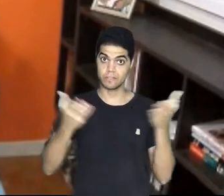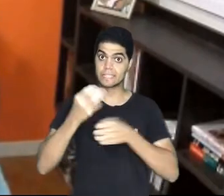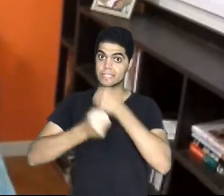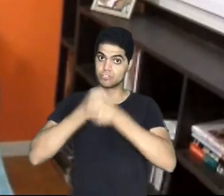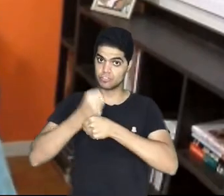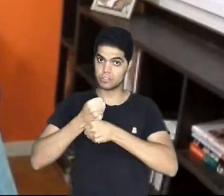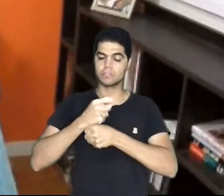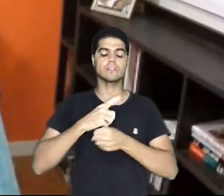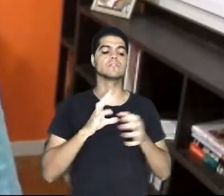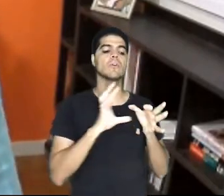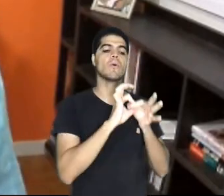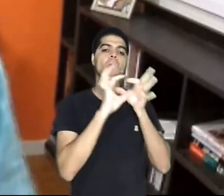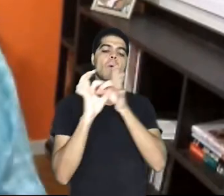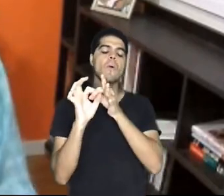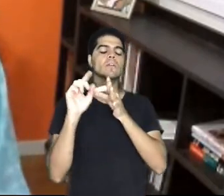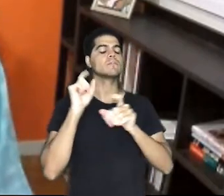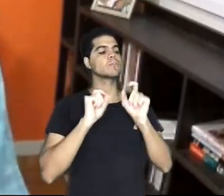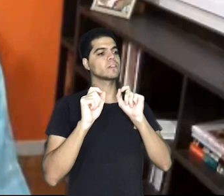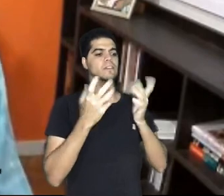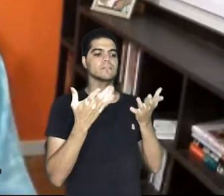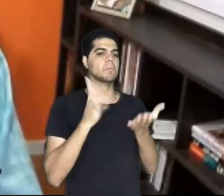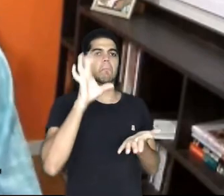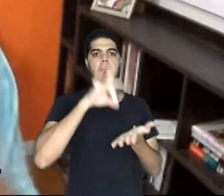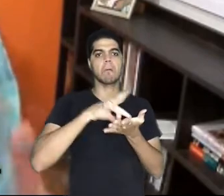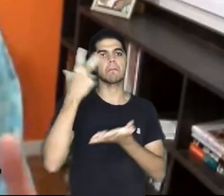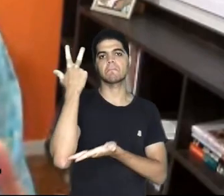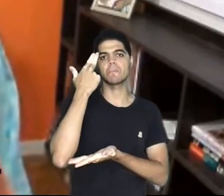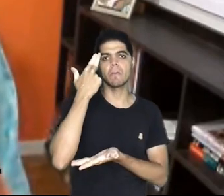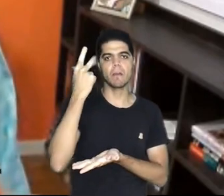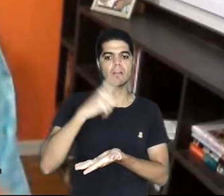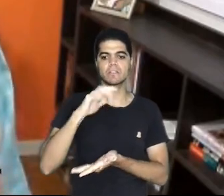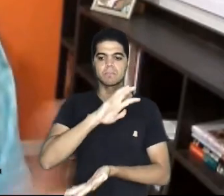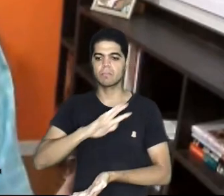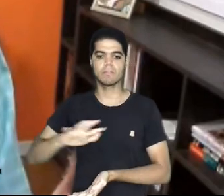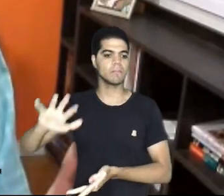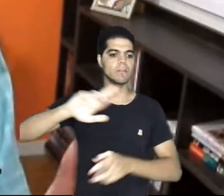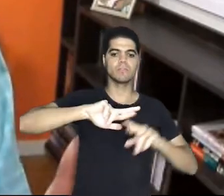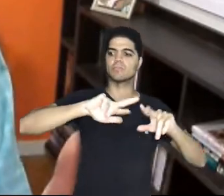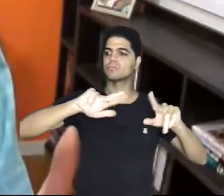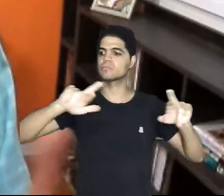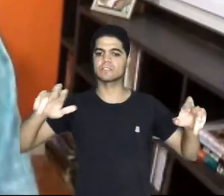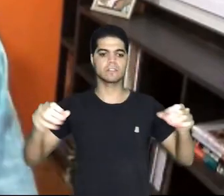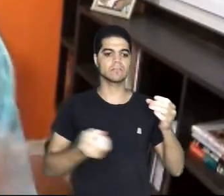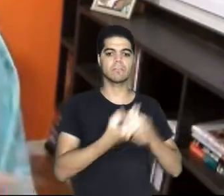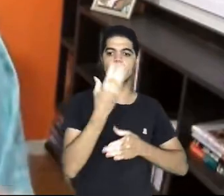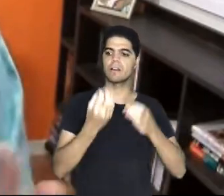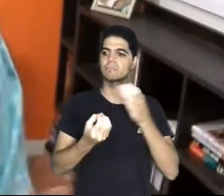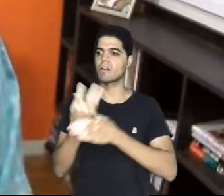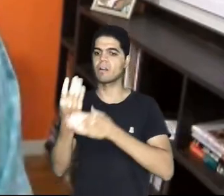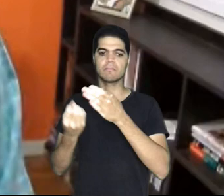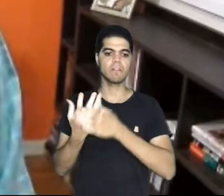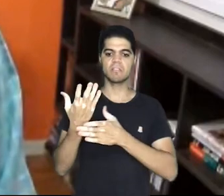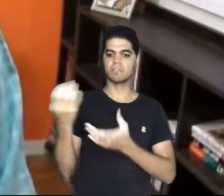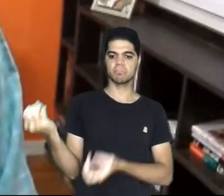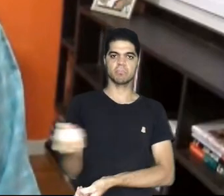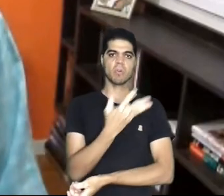Contexto, é absolutamente natural que essa diversidade espacial ela surja. Não tem nenhuma